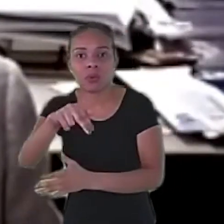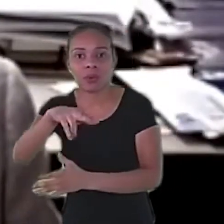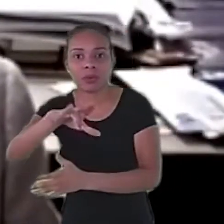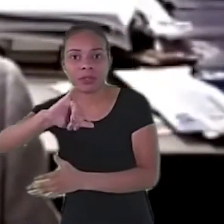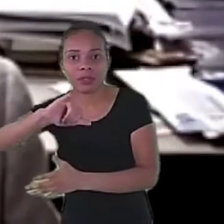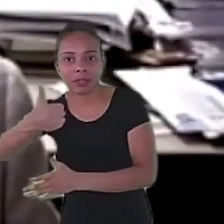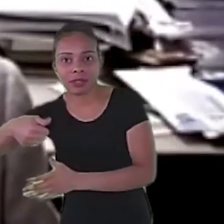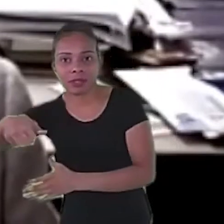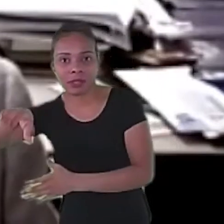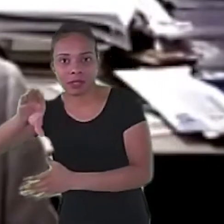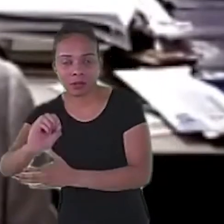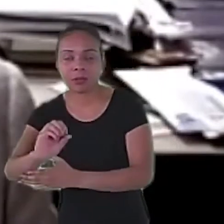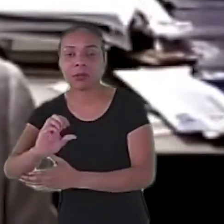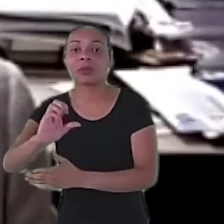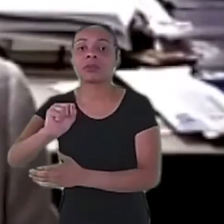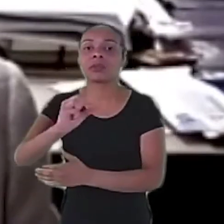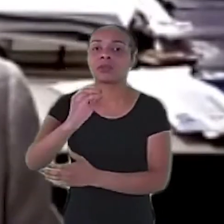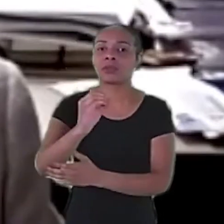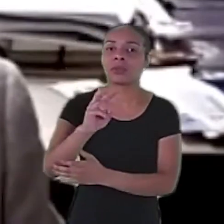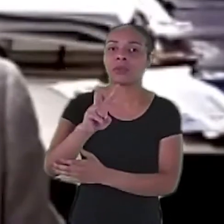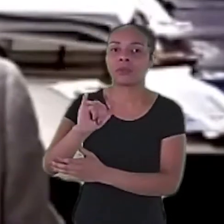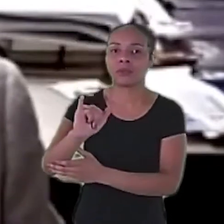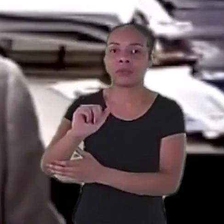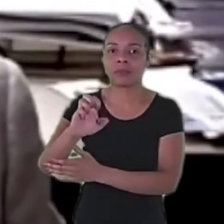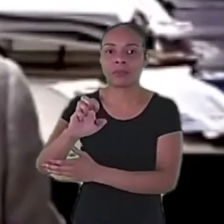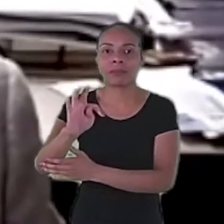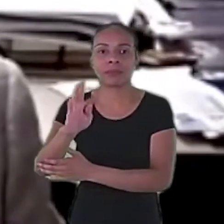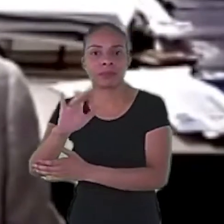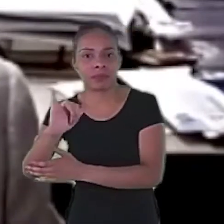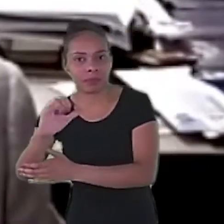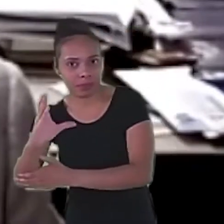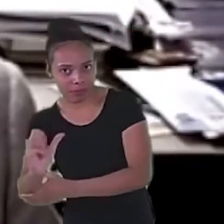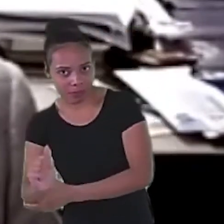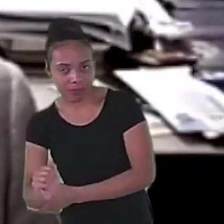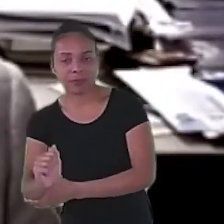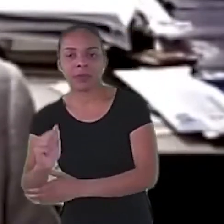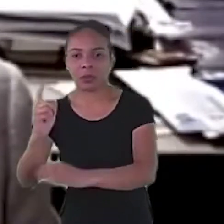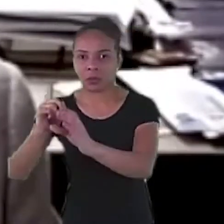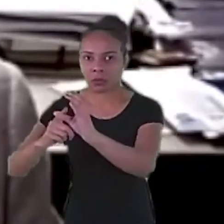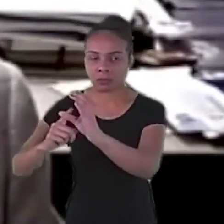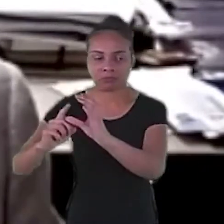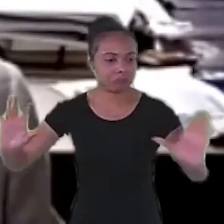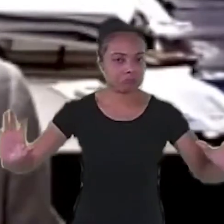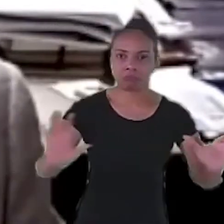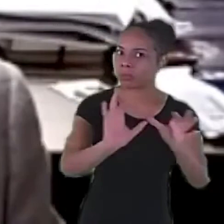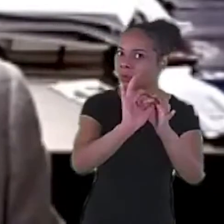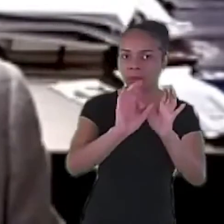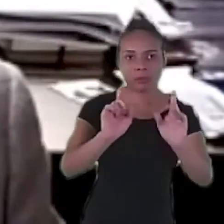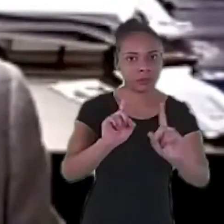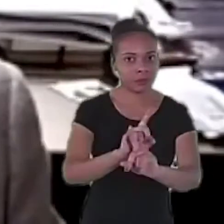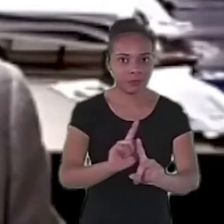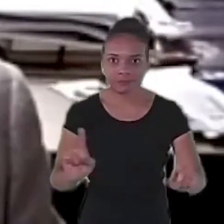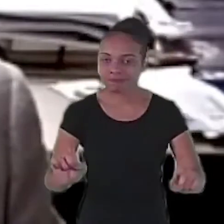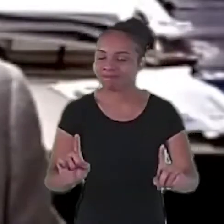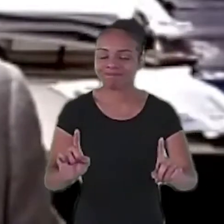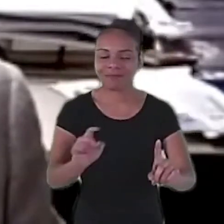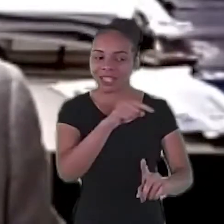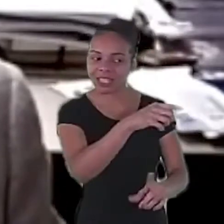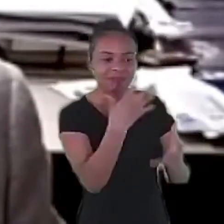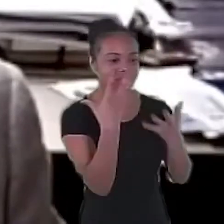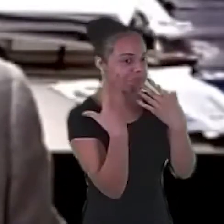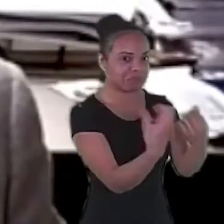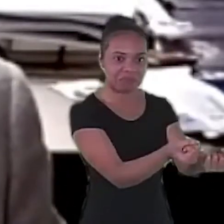que foi o grande pacto militar da Rússia contra a OTAN, e a China não topou participar,